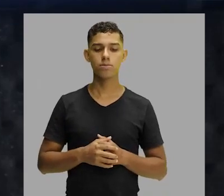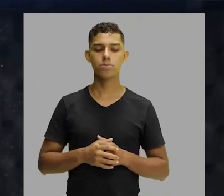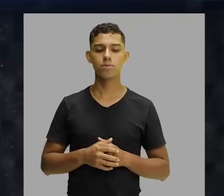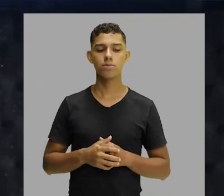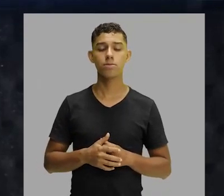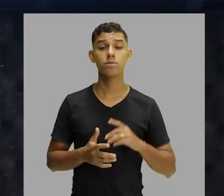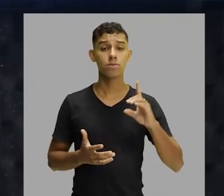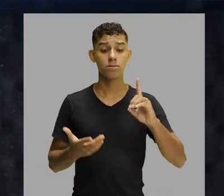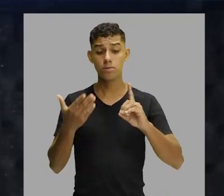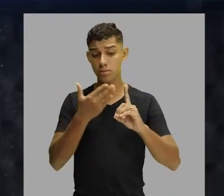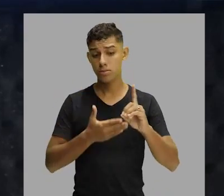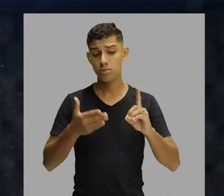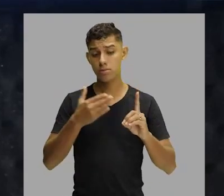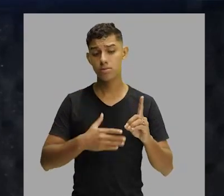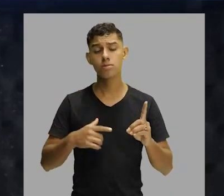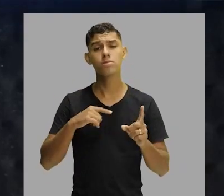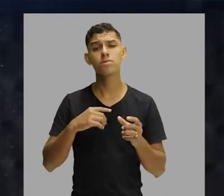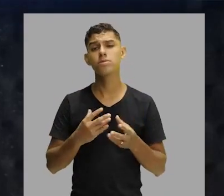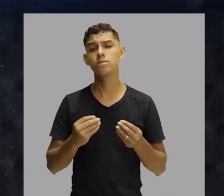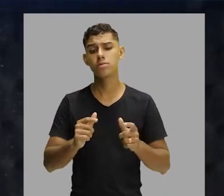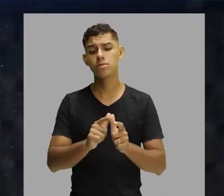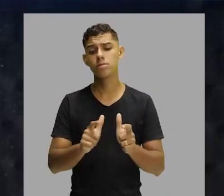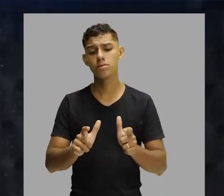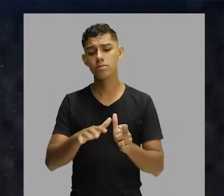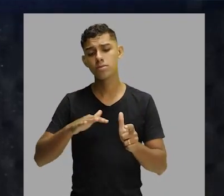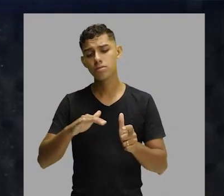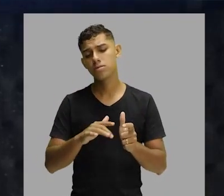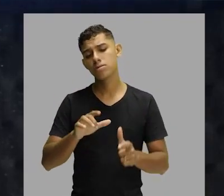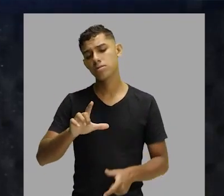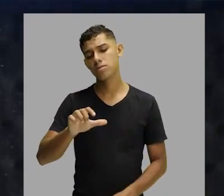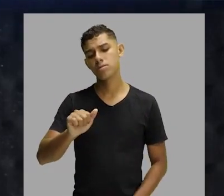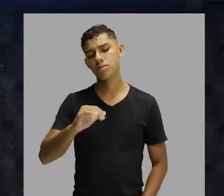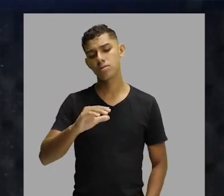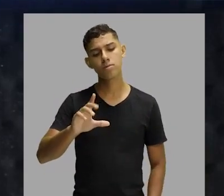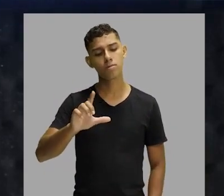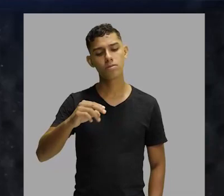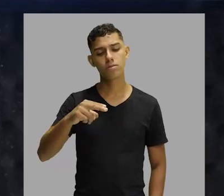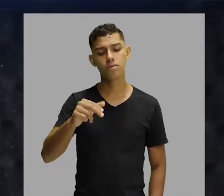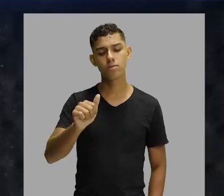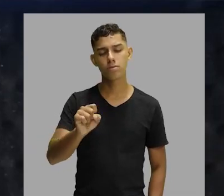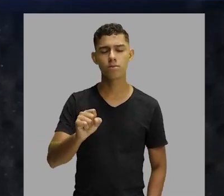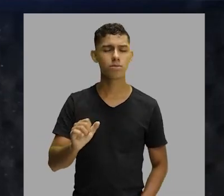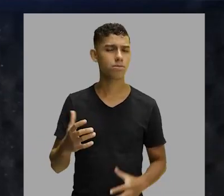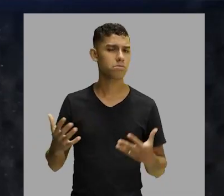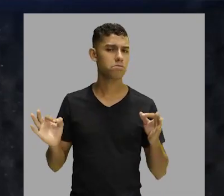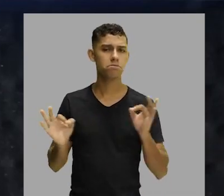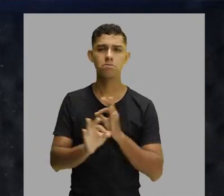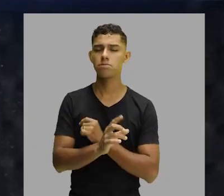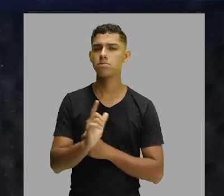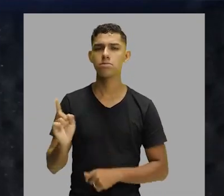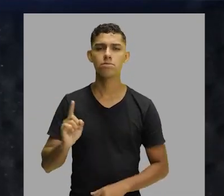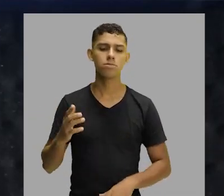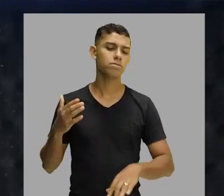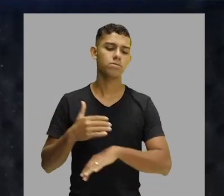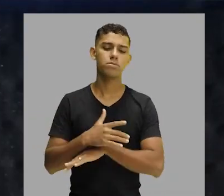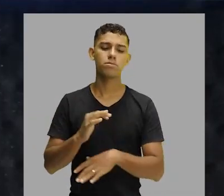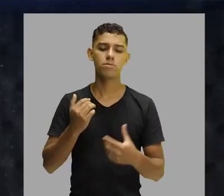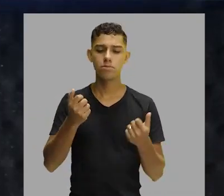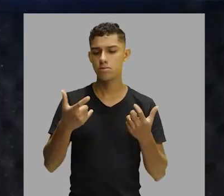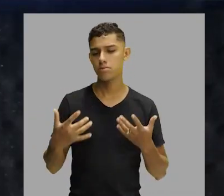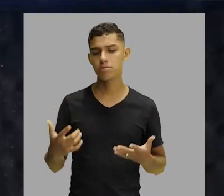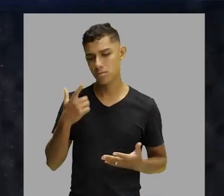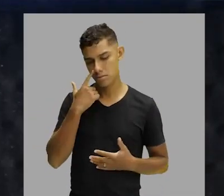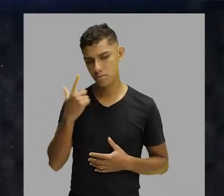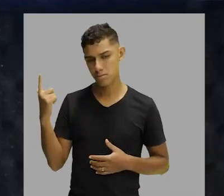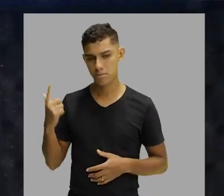lacunas, certo? A questão das lacunas eles não vão interferir aqui nessa